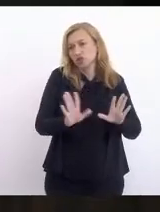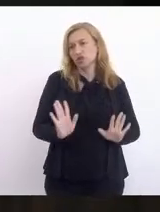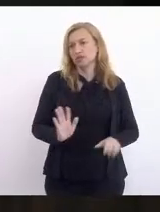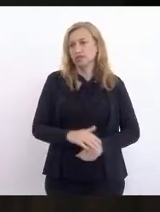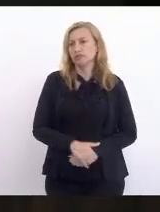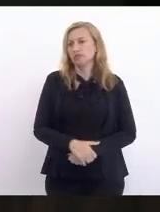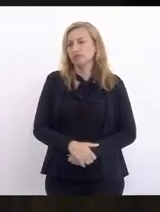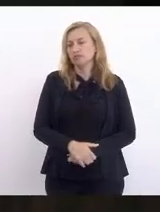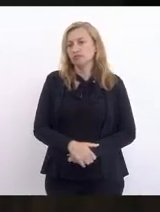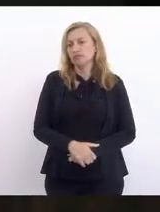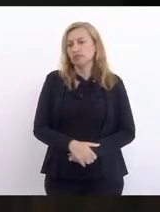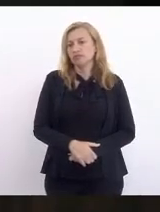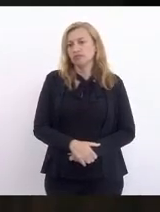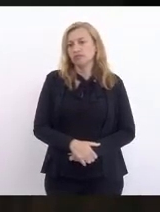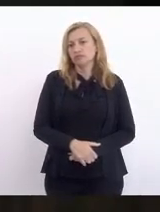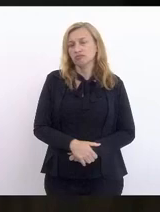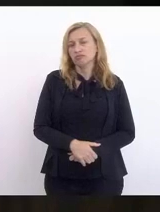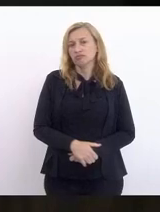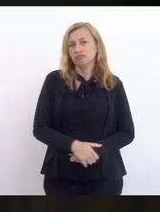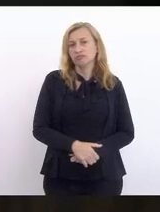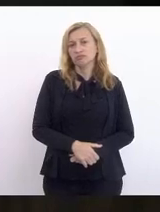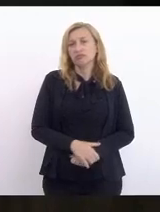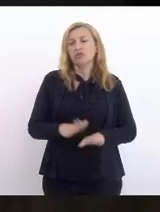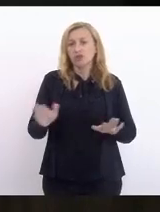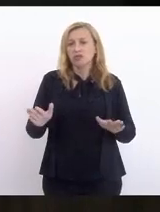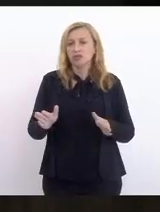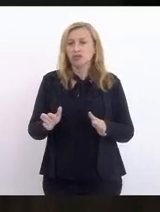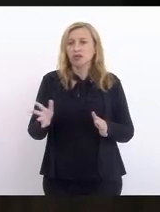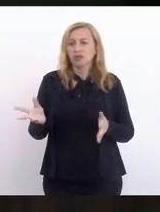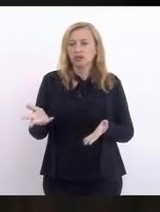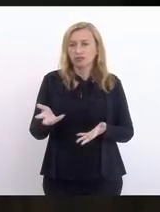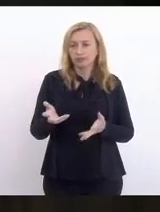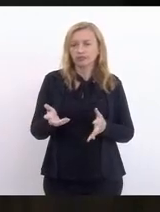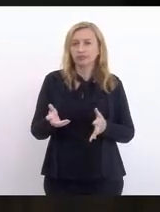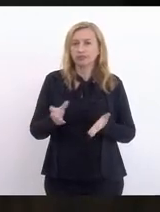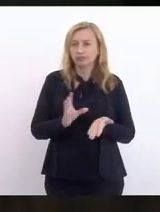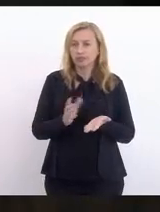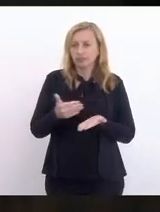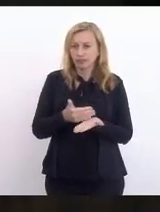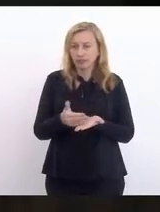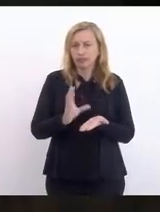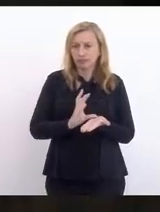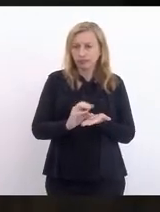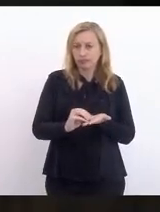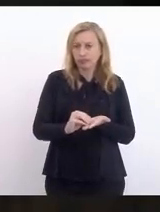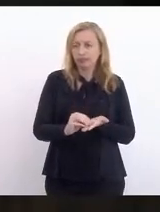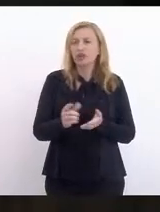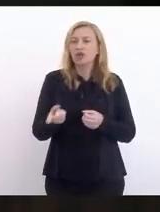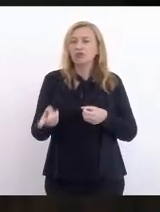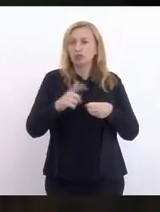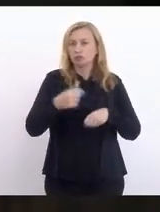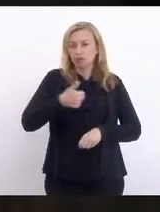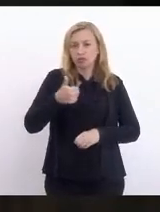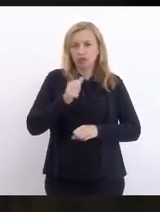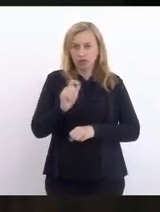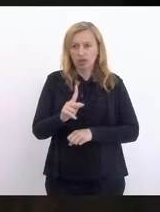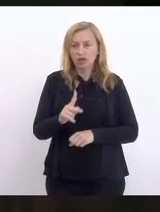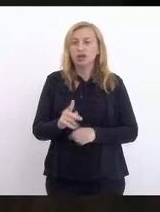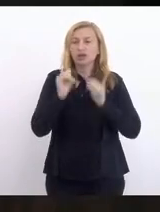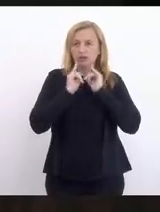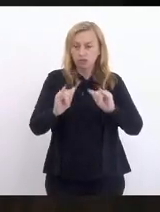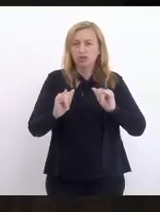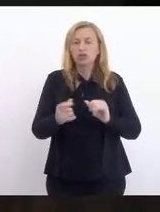e fica essa reflexão sorvete eu vou adiantar pauta E aí volta o primeiro da pauta Ok